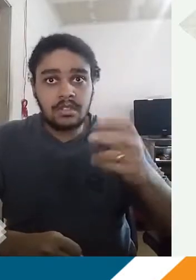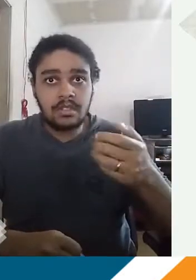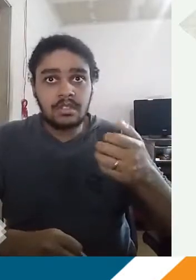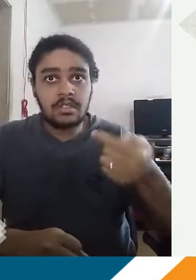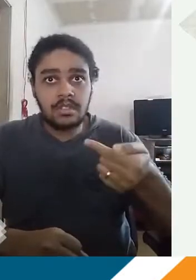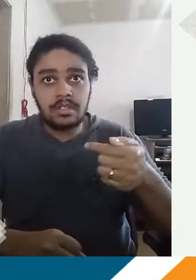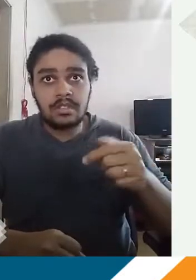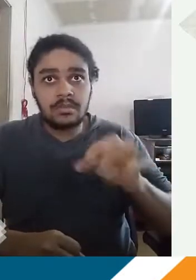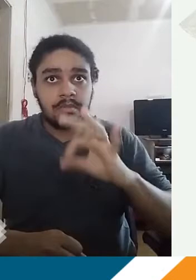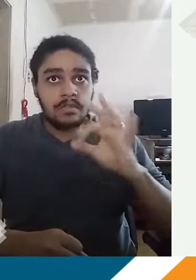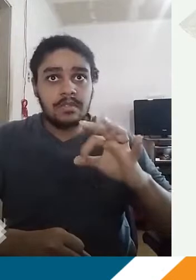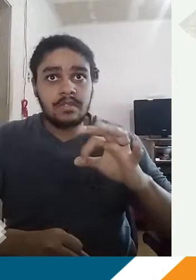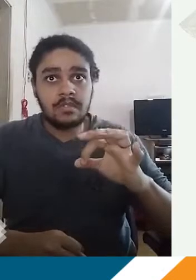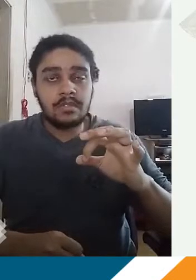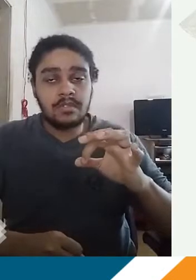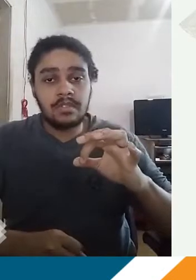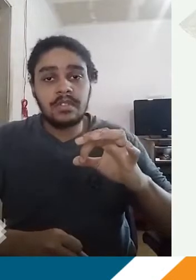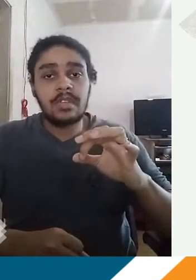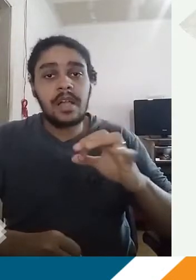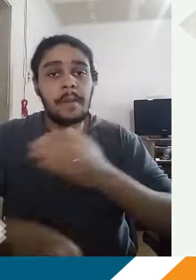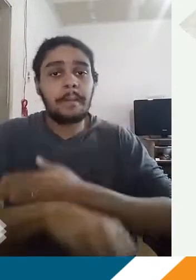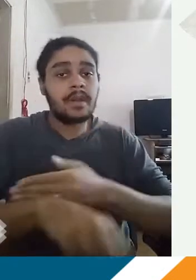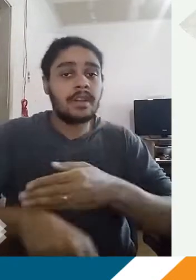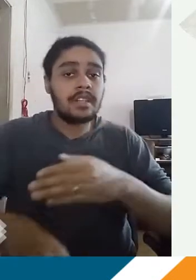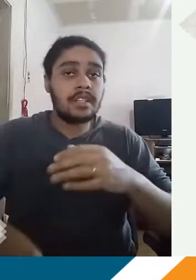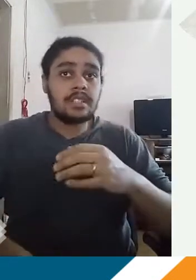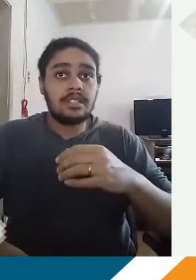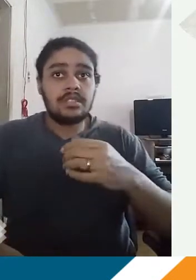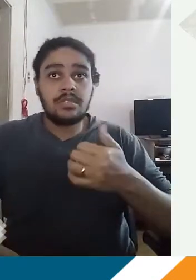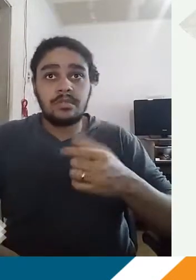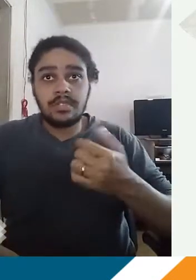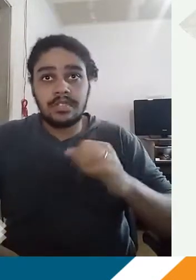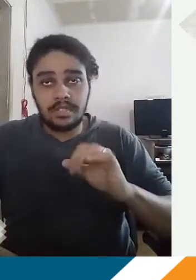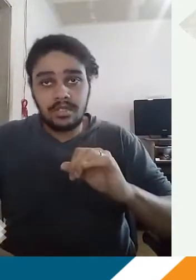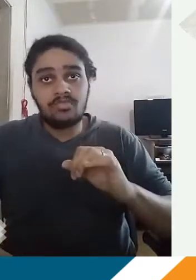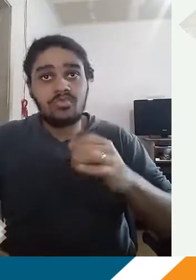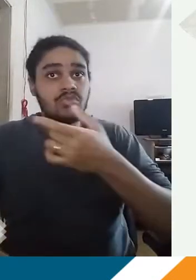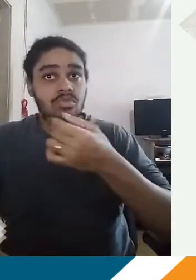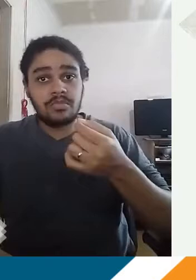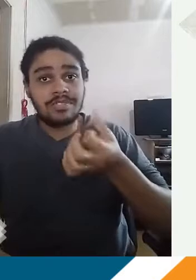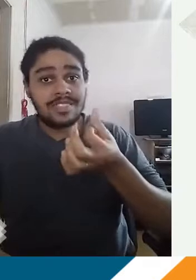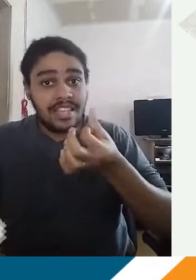53,7% se autodeclaravam branca, e em 2010, 47,7%. Em 2000,